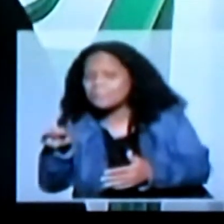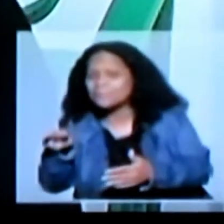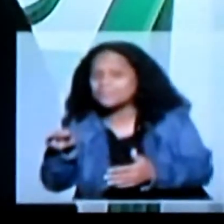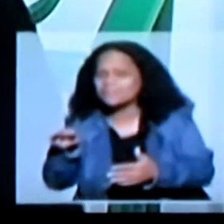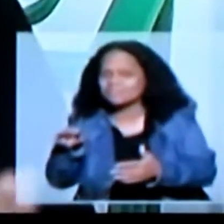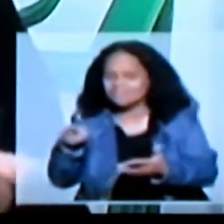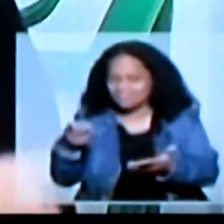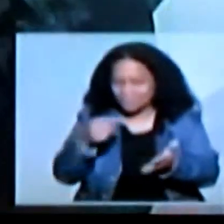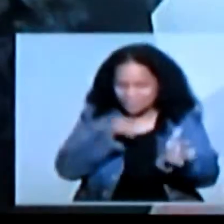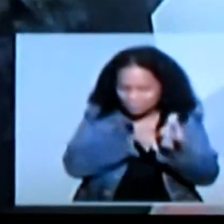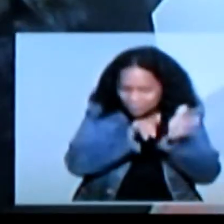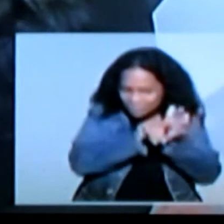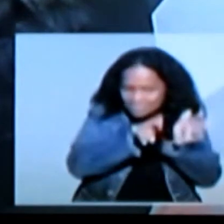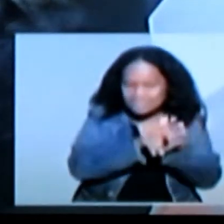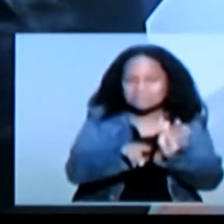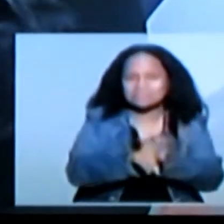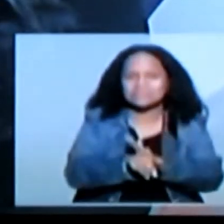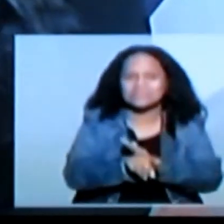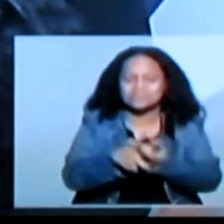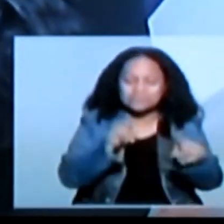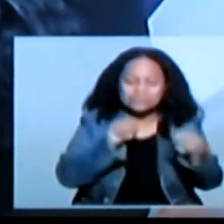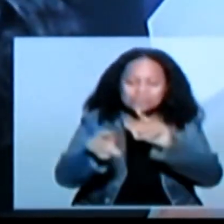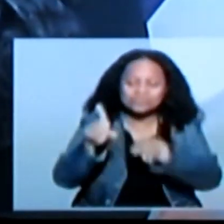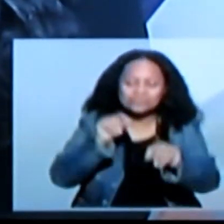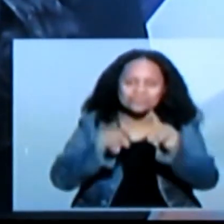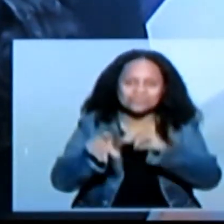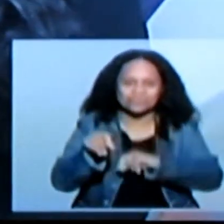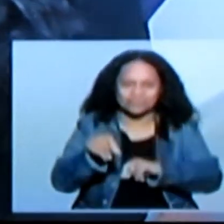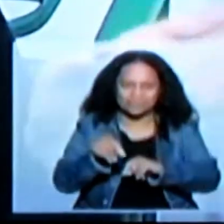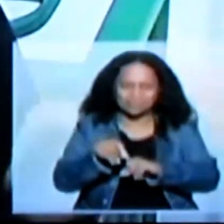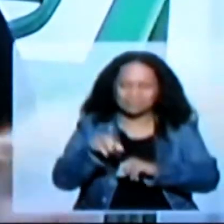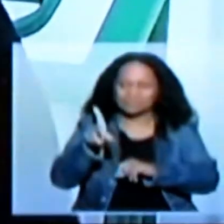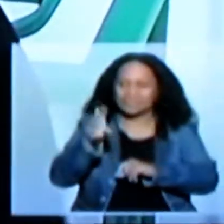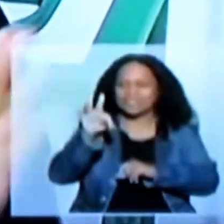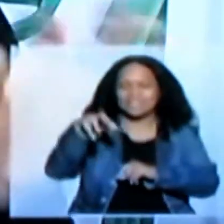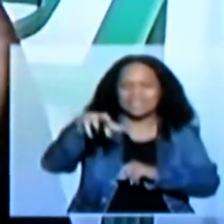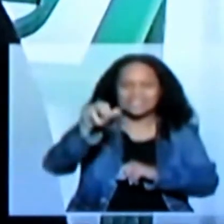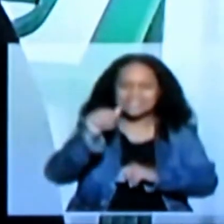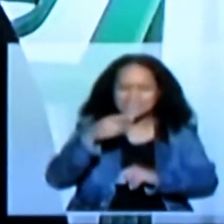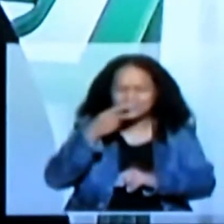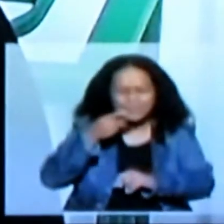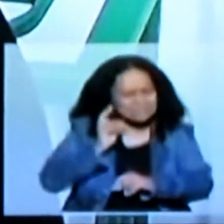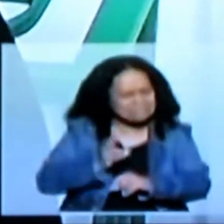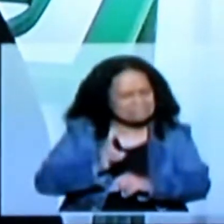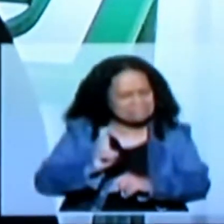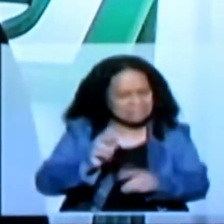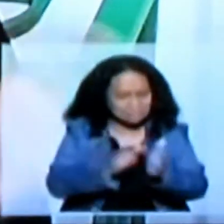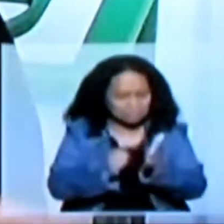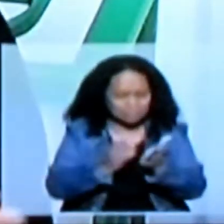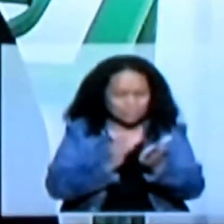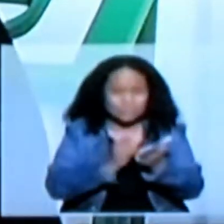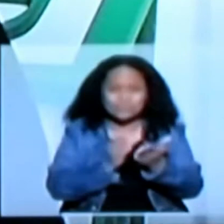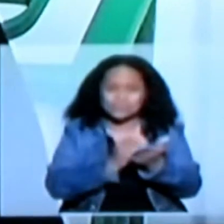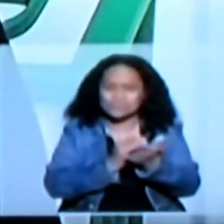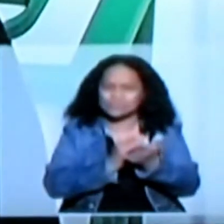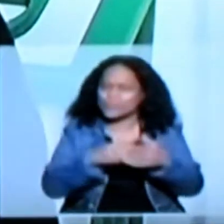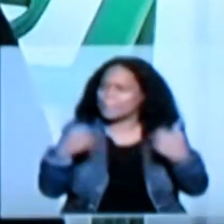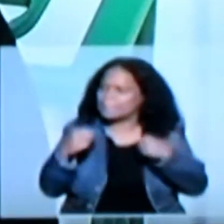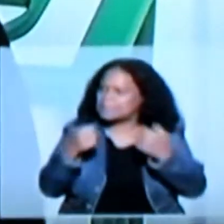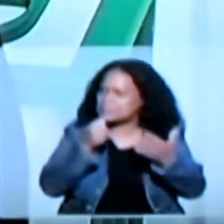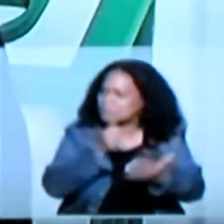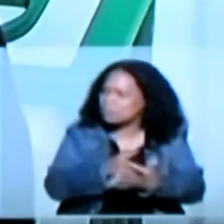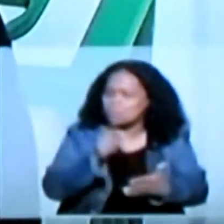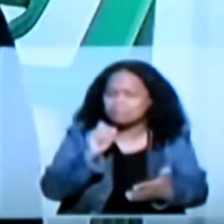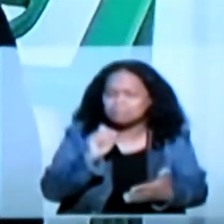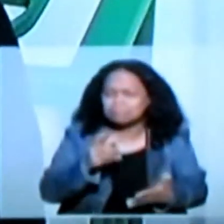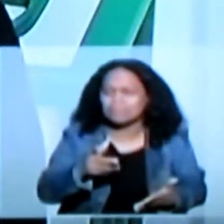falou nada, eu vou comprar esse livro. Você consulte, eu sou esmagas. A Thaís, inclusive, ela me falou tão bem de um livro que eu tava, tipo, desesperada, não comprei na